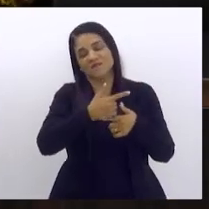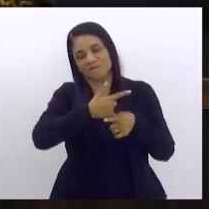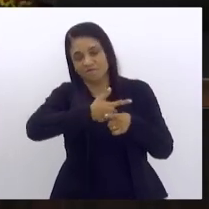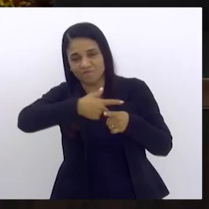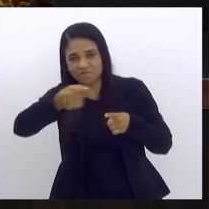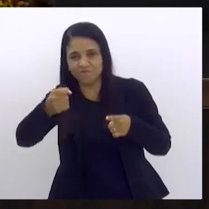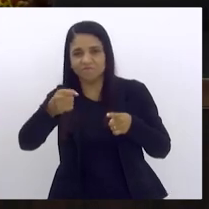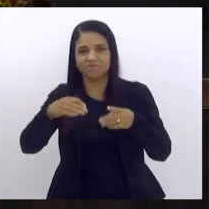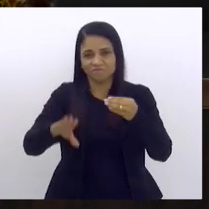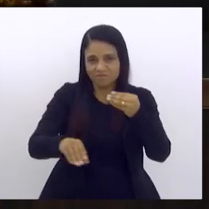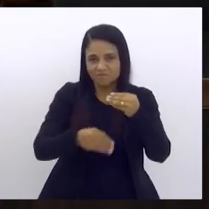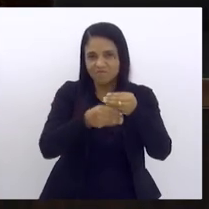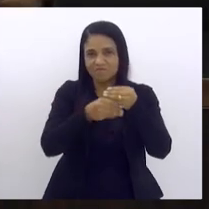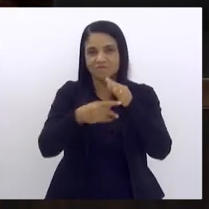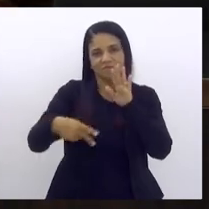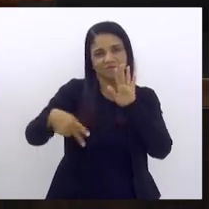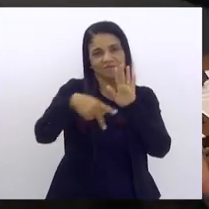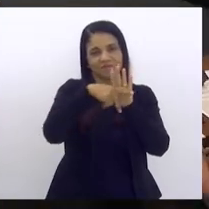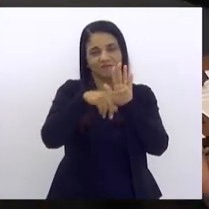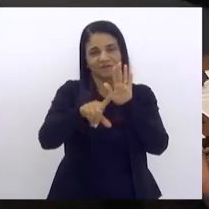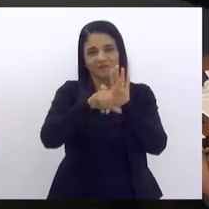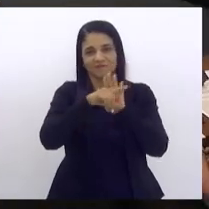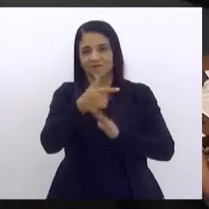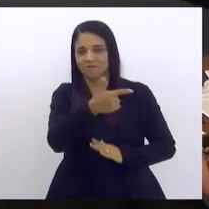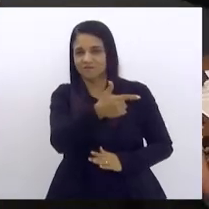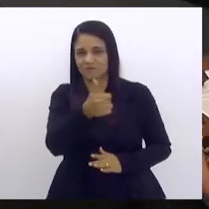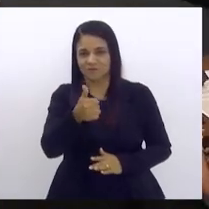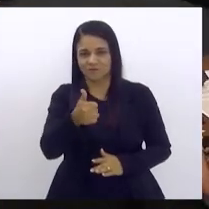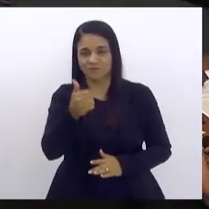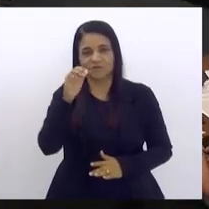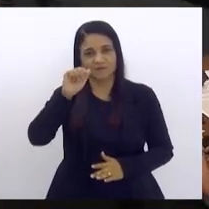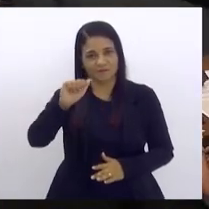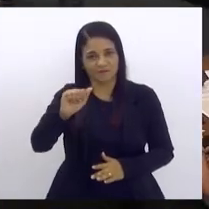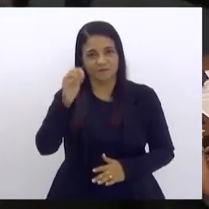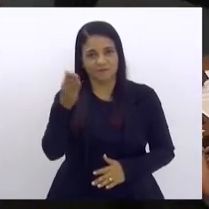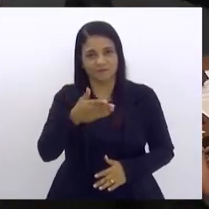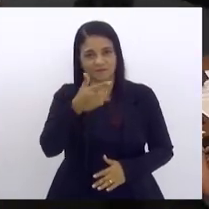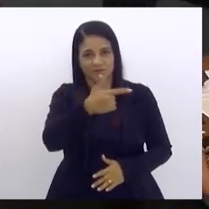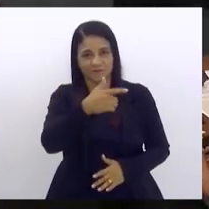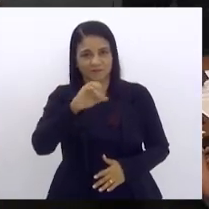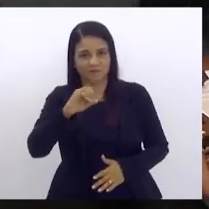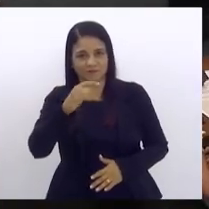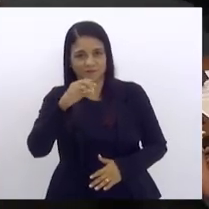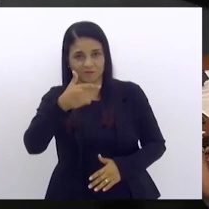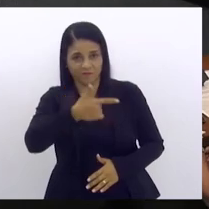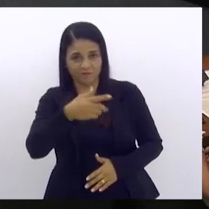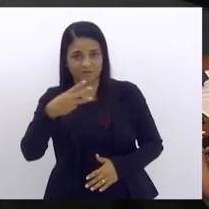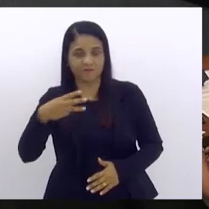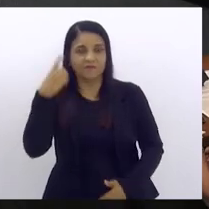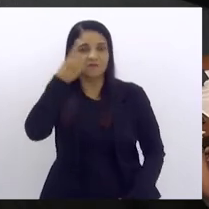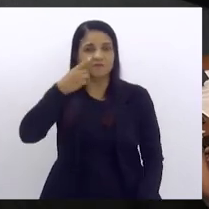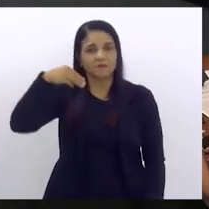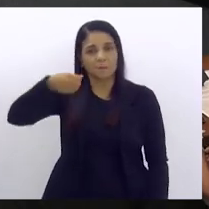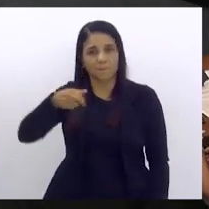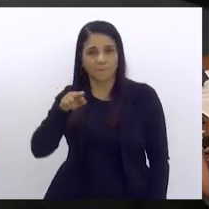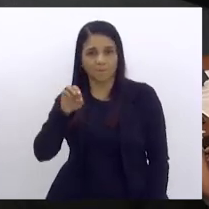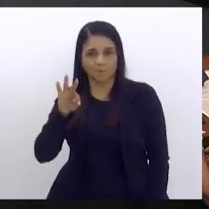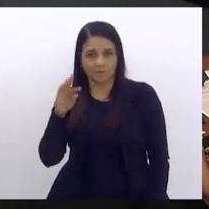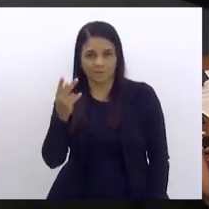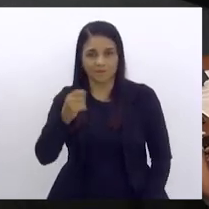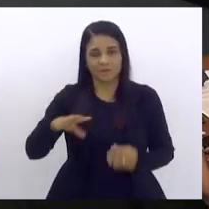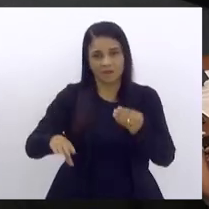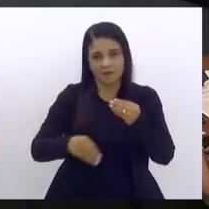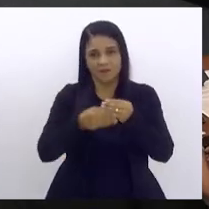emendada. Projeto de lei número 21A de 2023, de autoria da deputada Marta Rocha, que acrescenta o